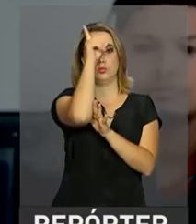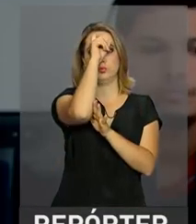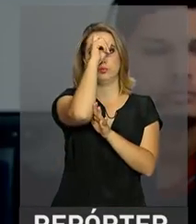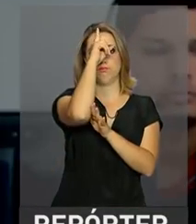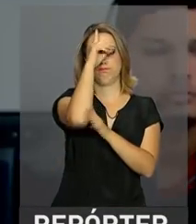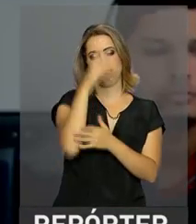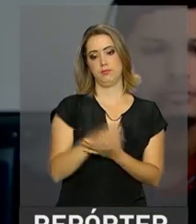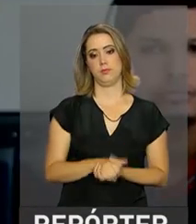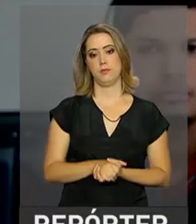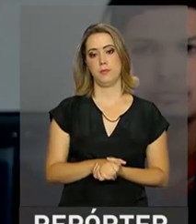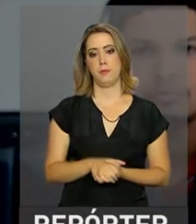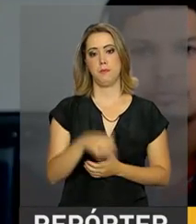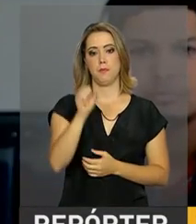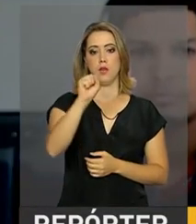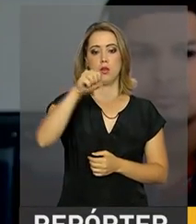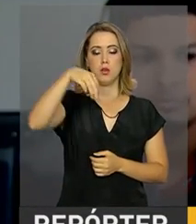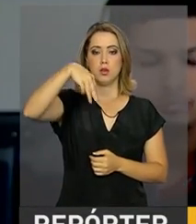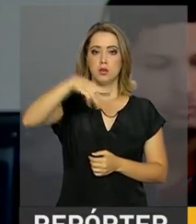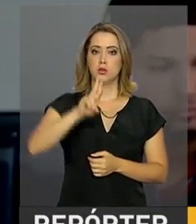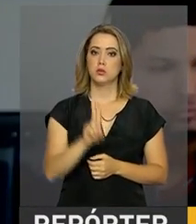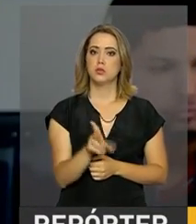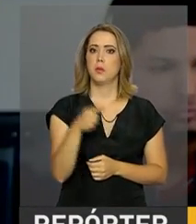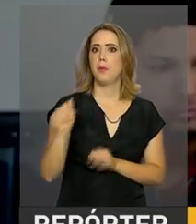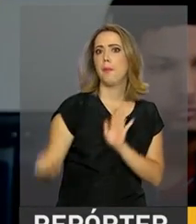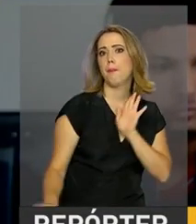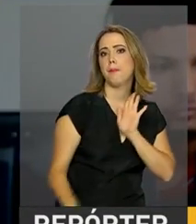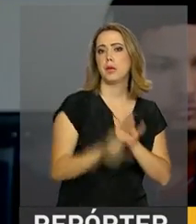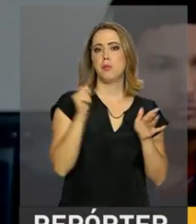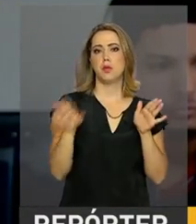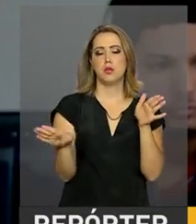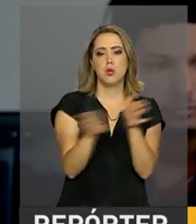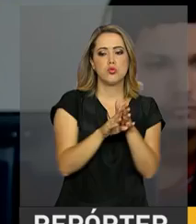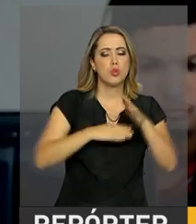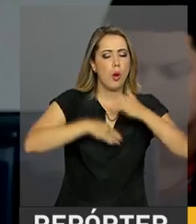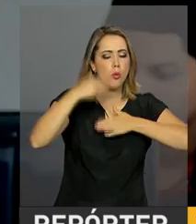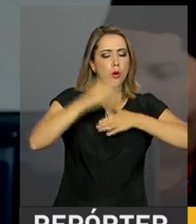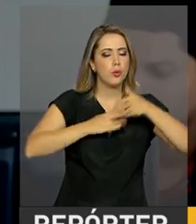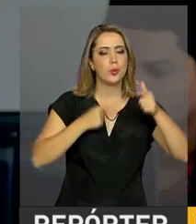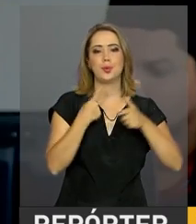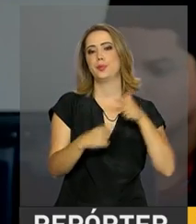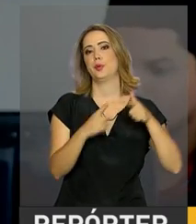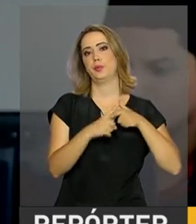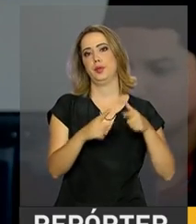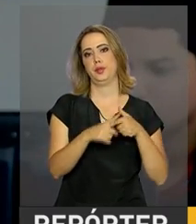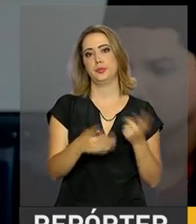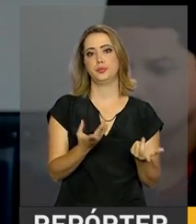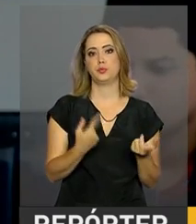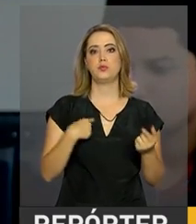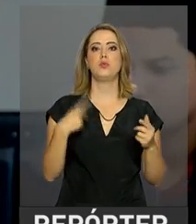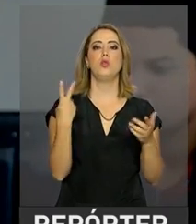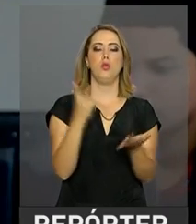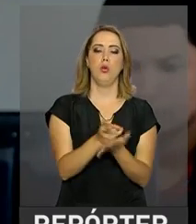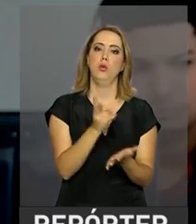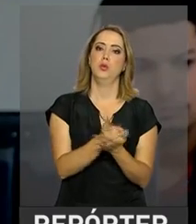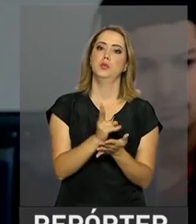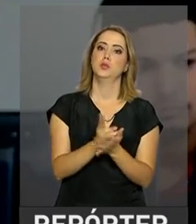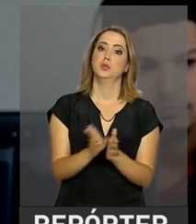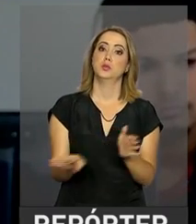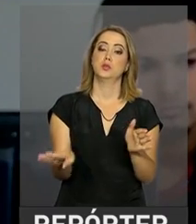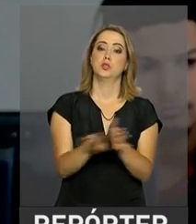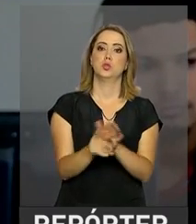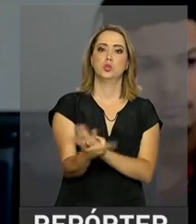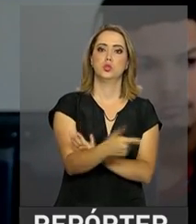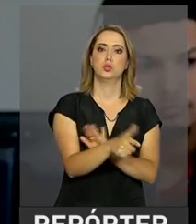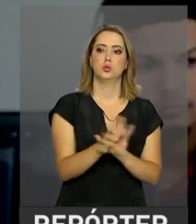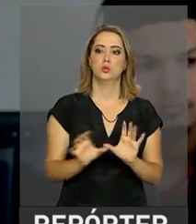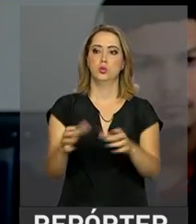o SAMU é o primeiro a chegar em qualquer tipo de agravo né ou mesmo com a chegada da Brigada ou da